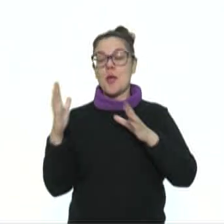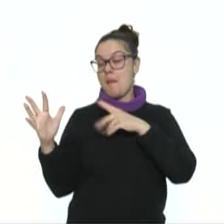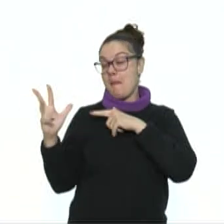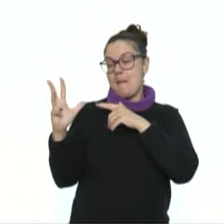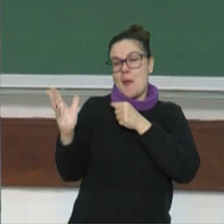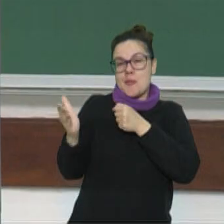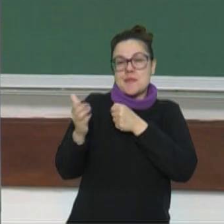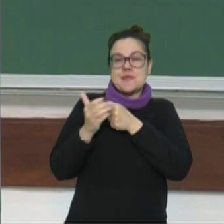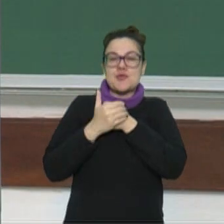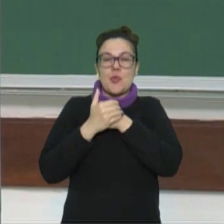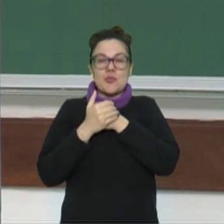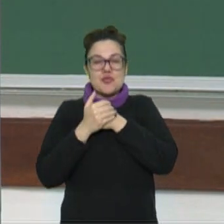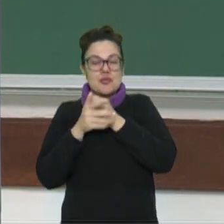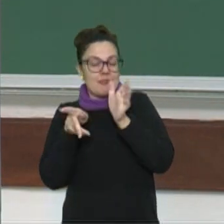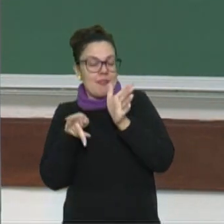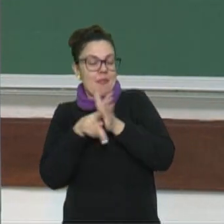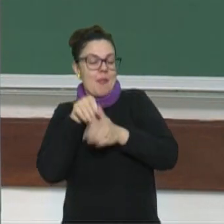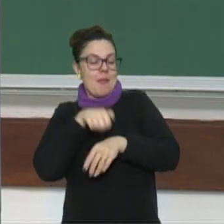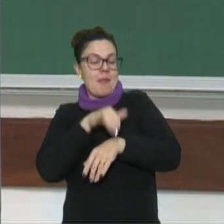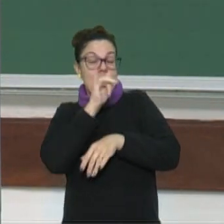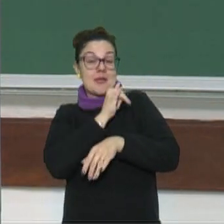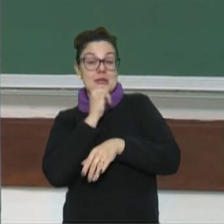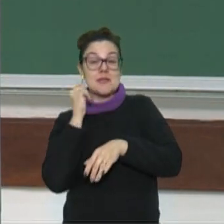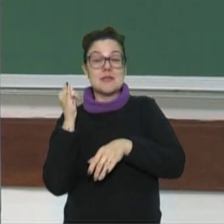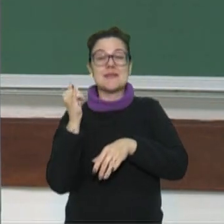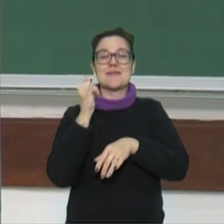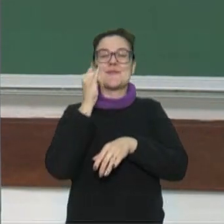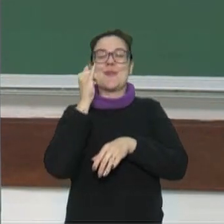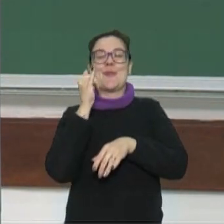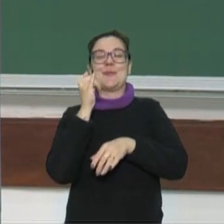da economia, a mão invisível do mercado, é muito mais